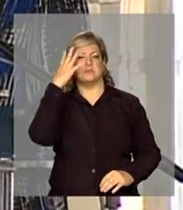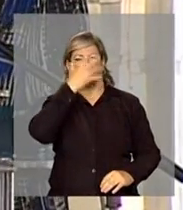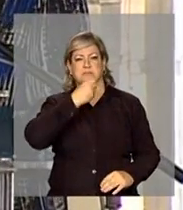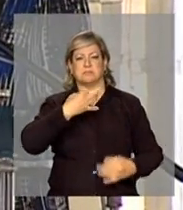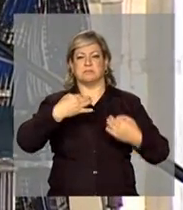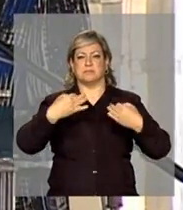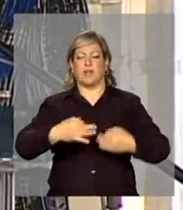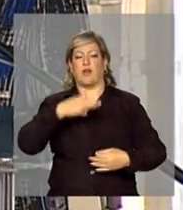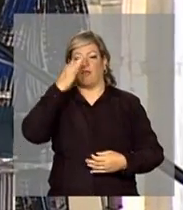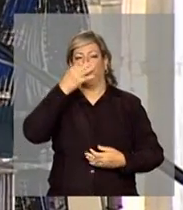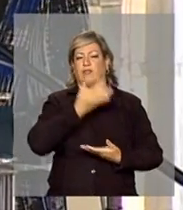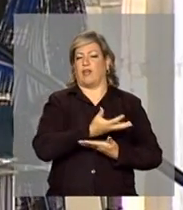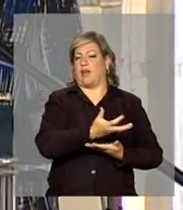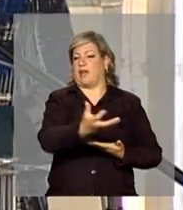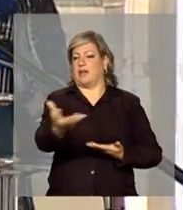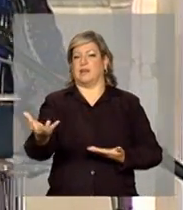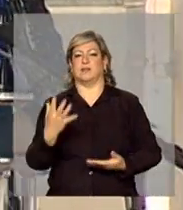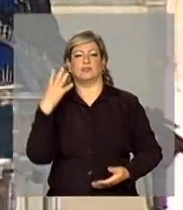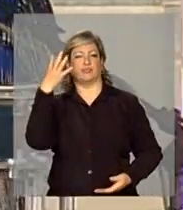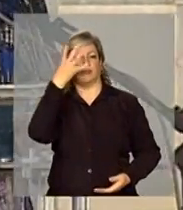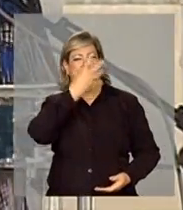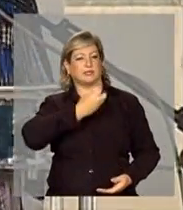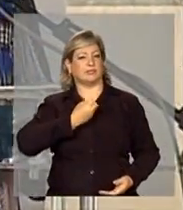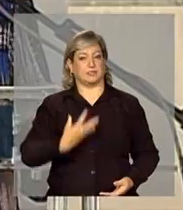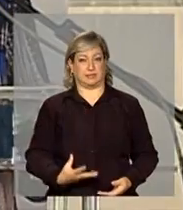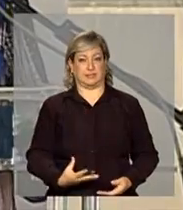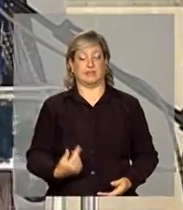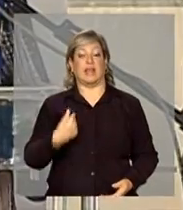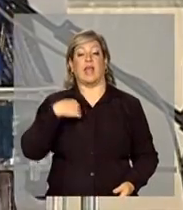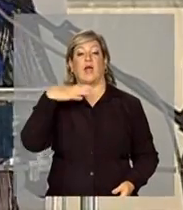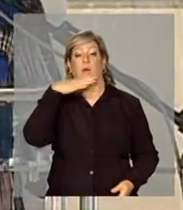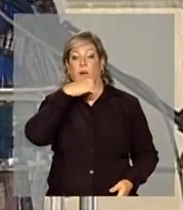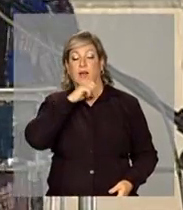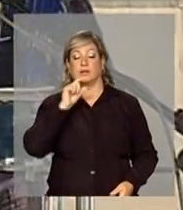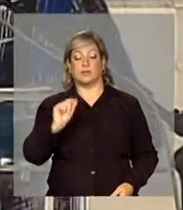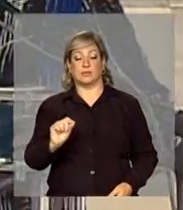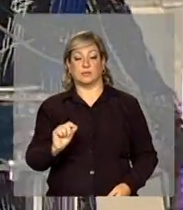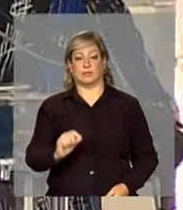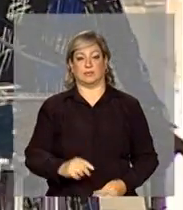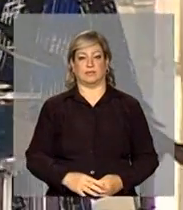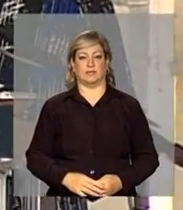e pelas flores. Eu acho que quando...